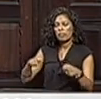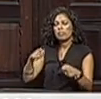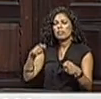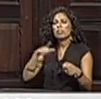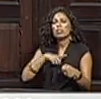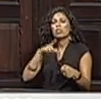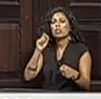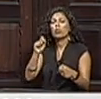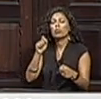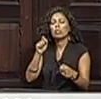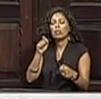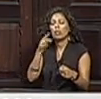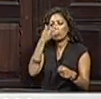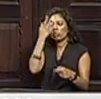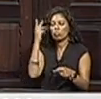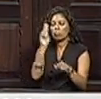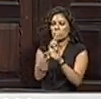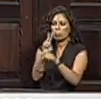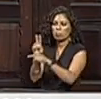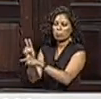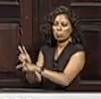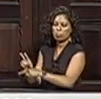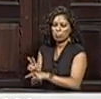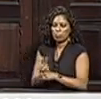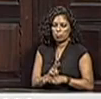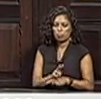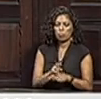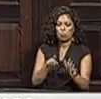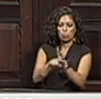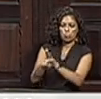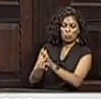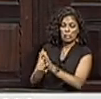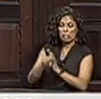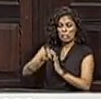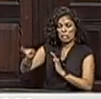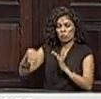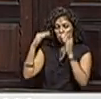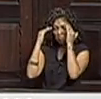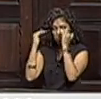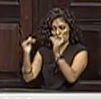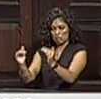propõe uma multa. A gente teve cuidado de ser, deputado Malafaia, de propor uma multa